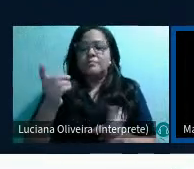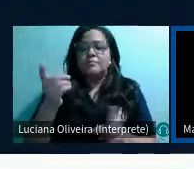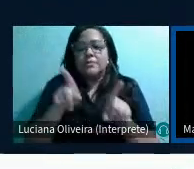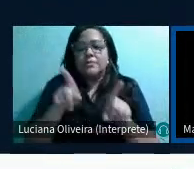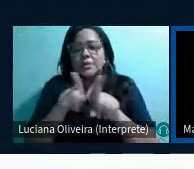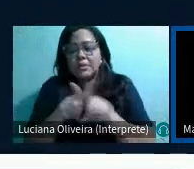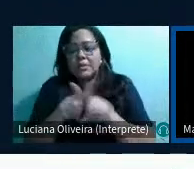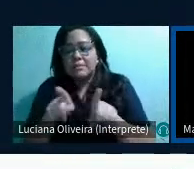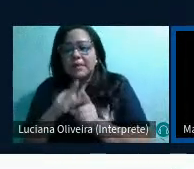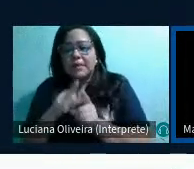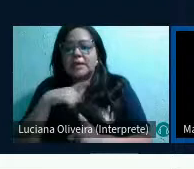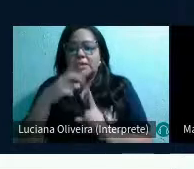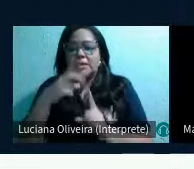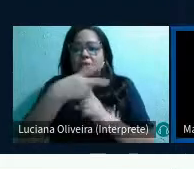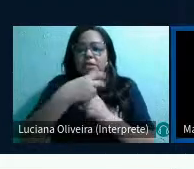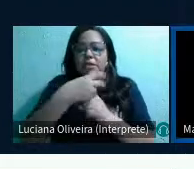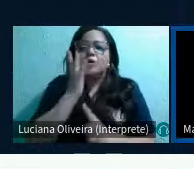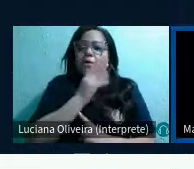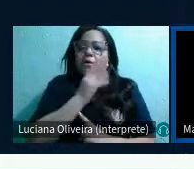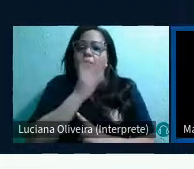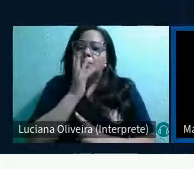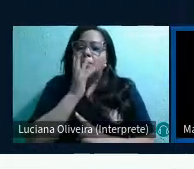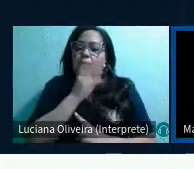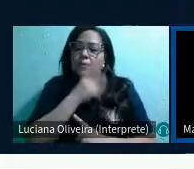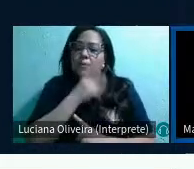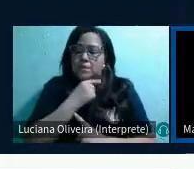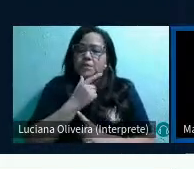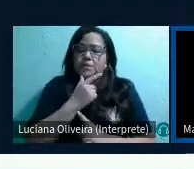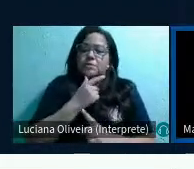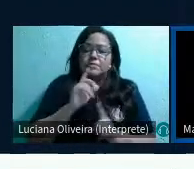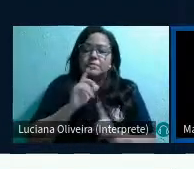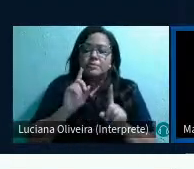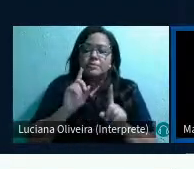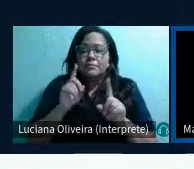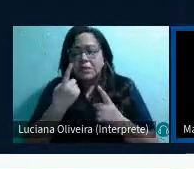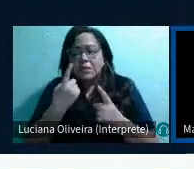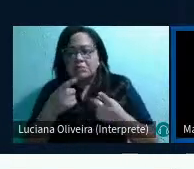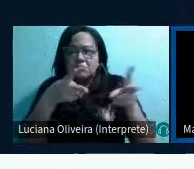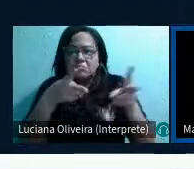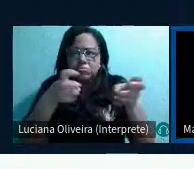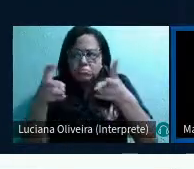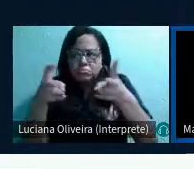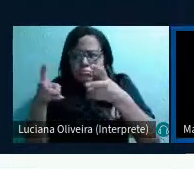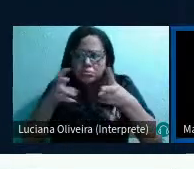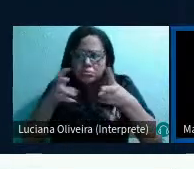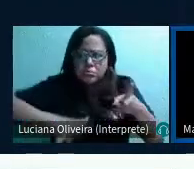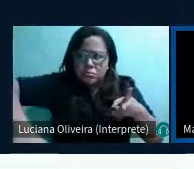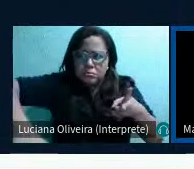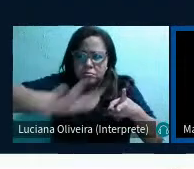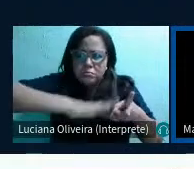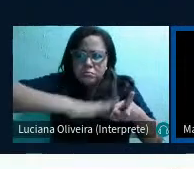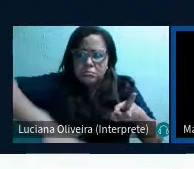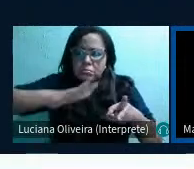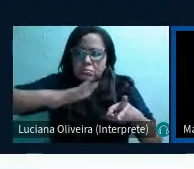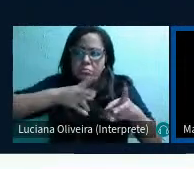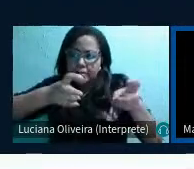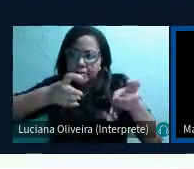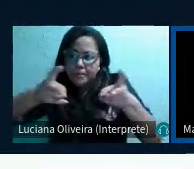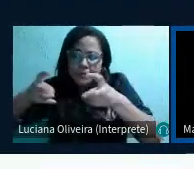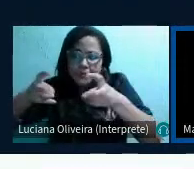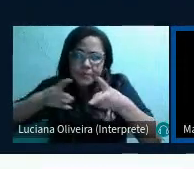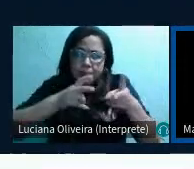ambiente, né? E depois que eles identificam o que é que está no ambiente, eles vêm aqui para o controlador.